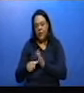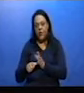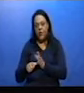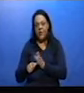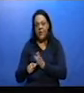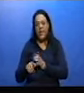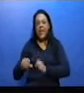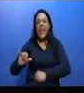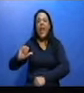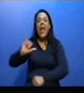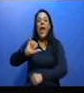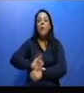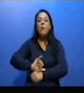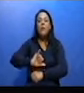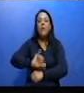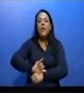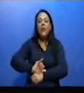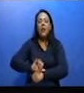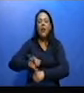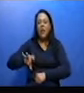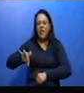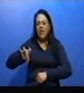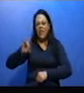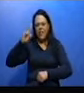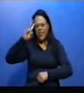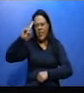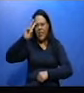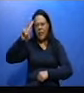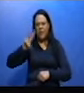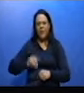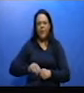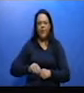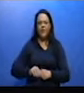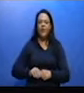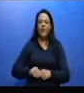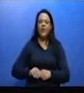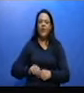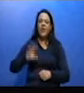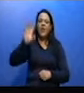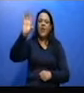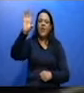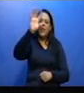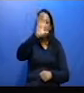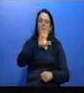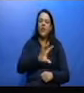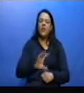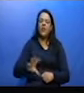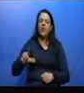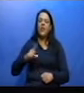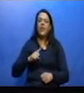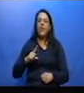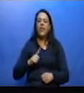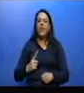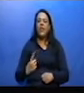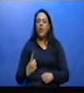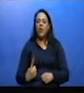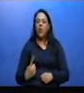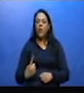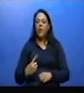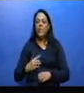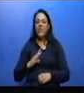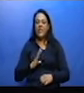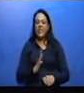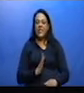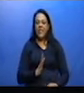em cada estado, todos os estados do Brasil, tem uma cidade a mais